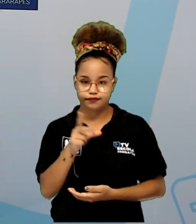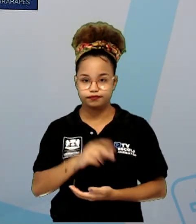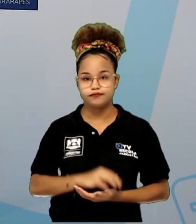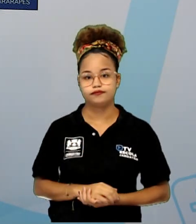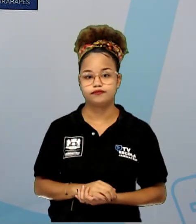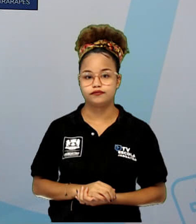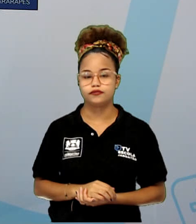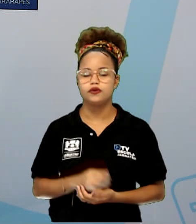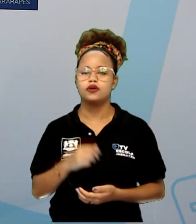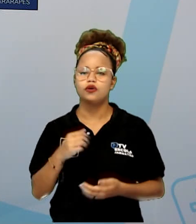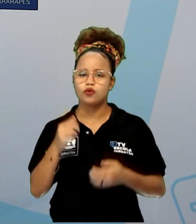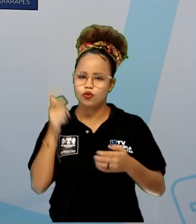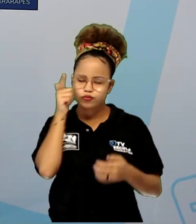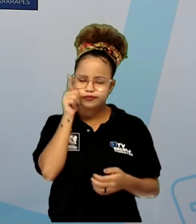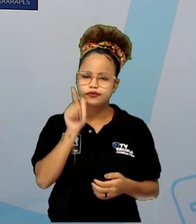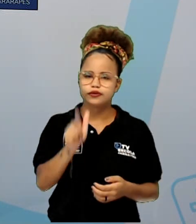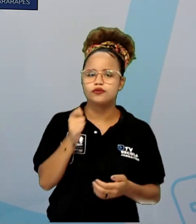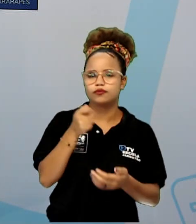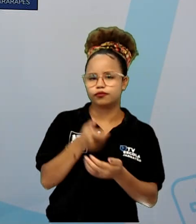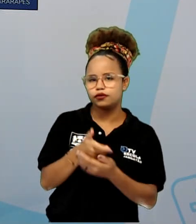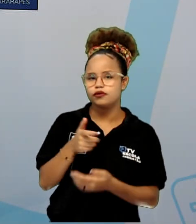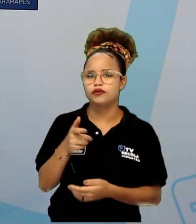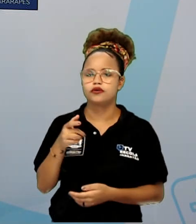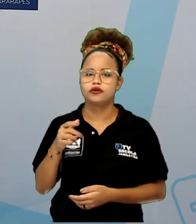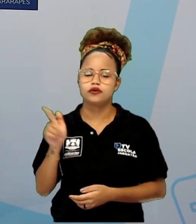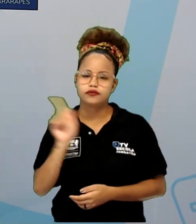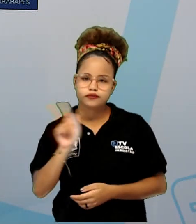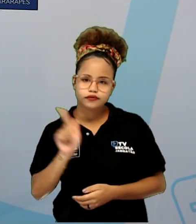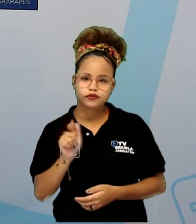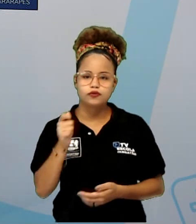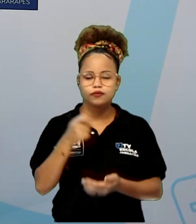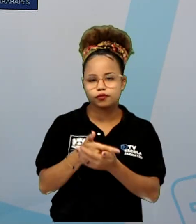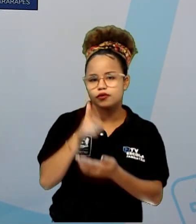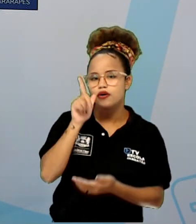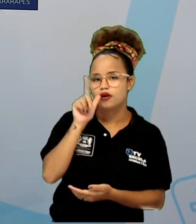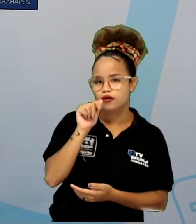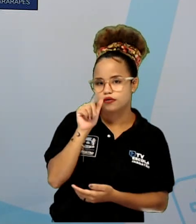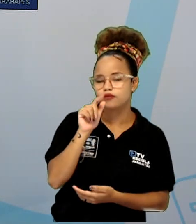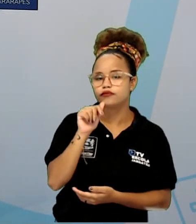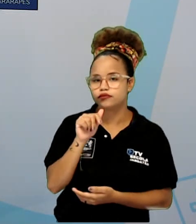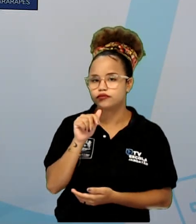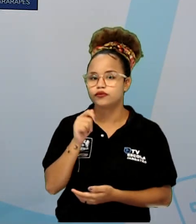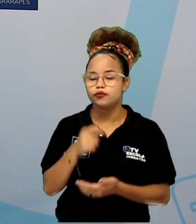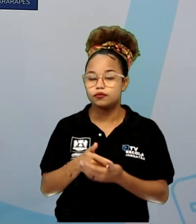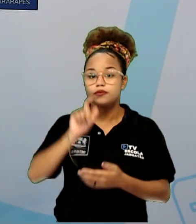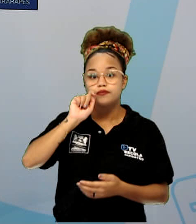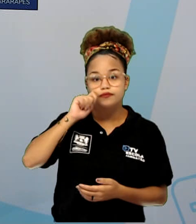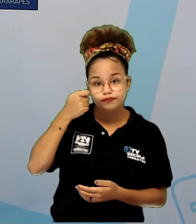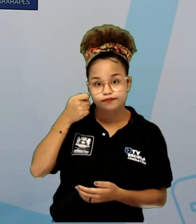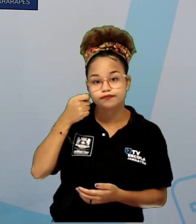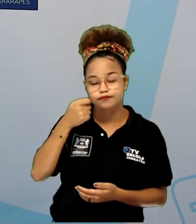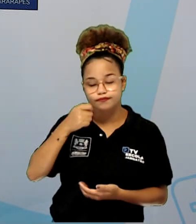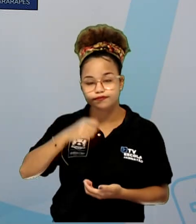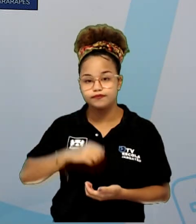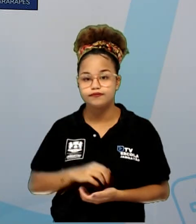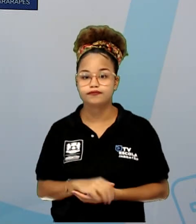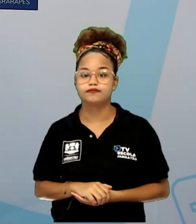que a gente compra refrigerante, é com ele que a gente compra água, é com ele que a gente compra pão.